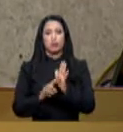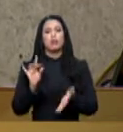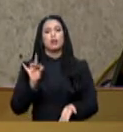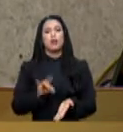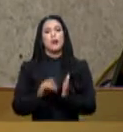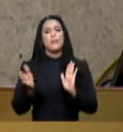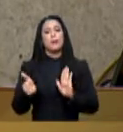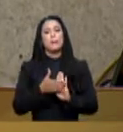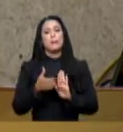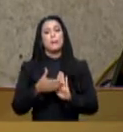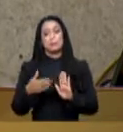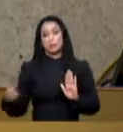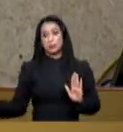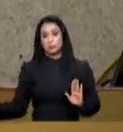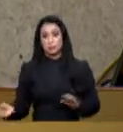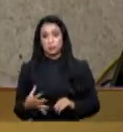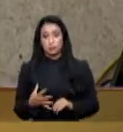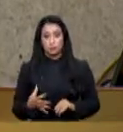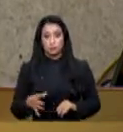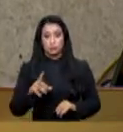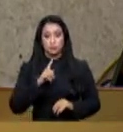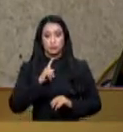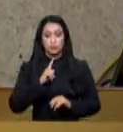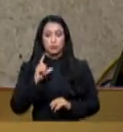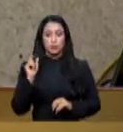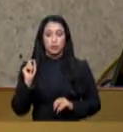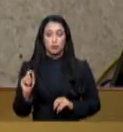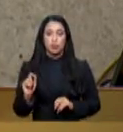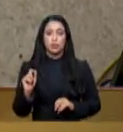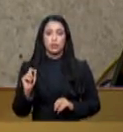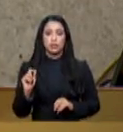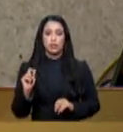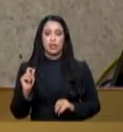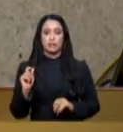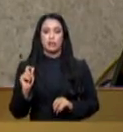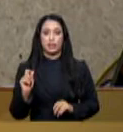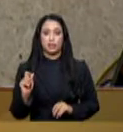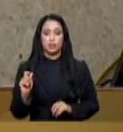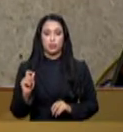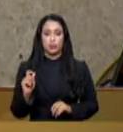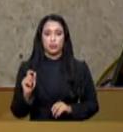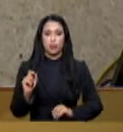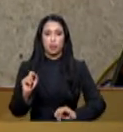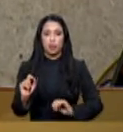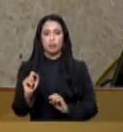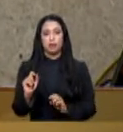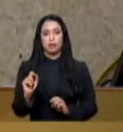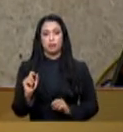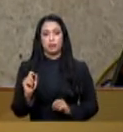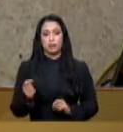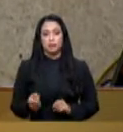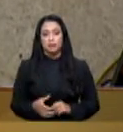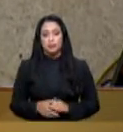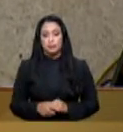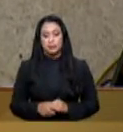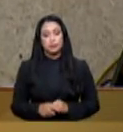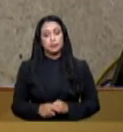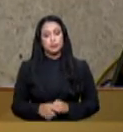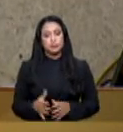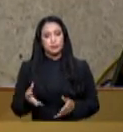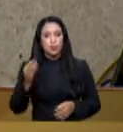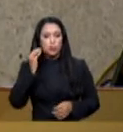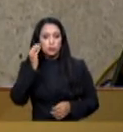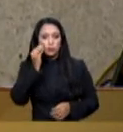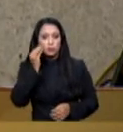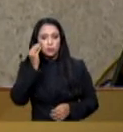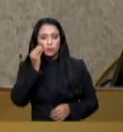proposta inovadora para os instrumentos de cooperação interfederativa, movido não só pelas